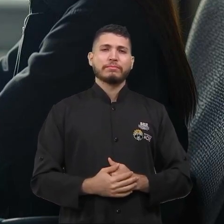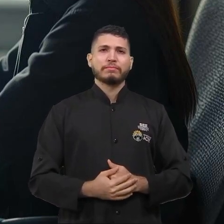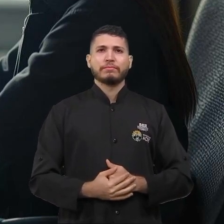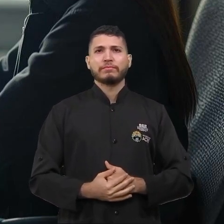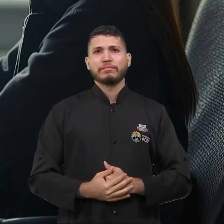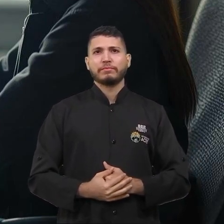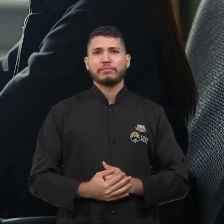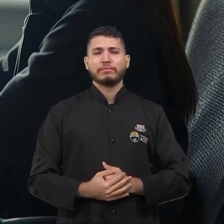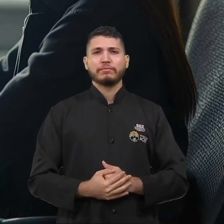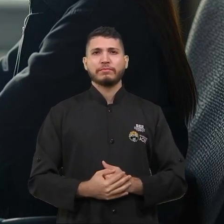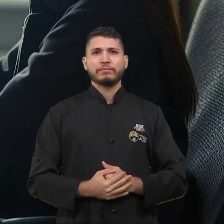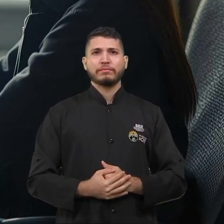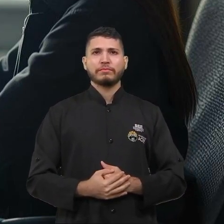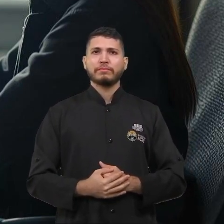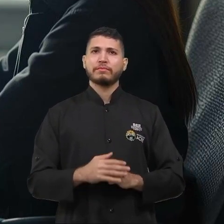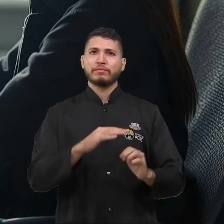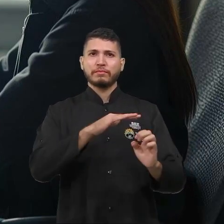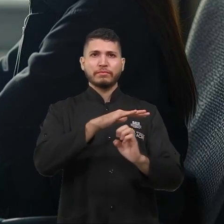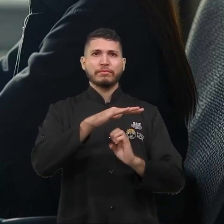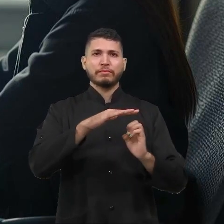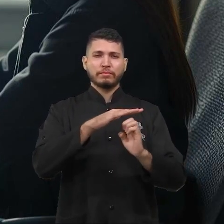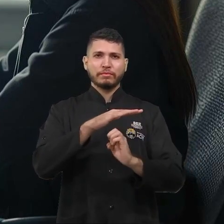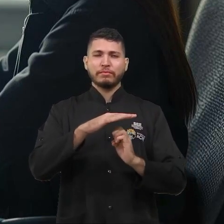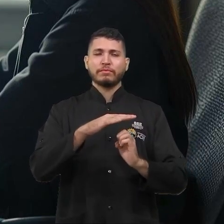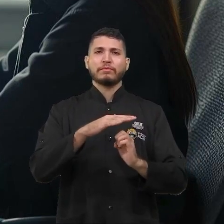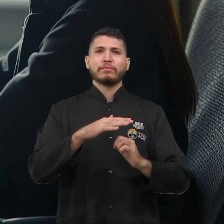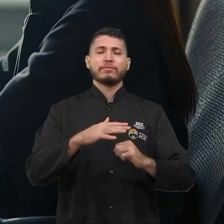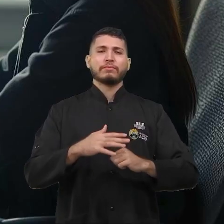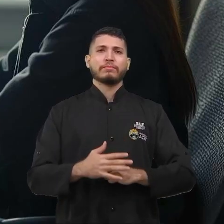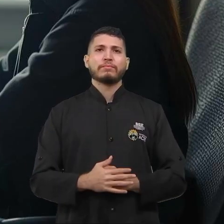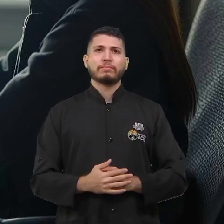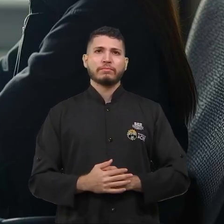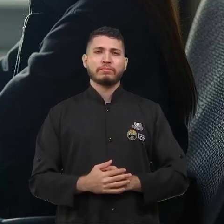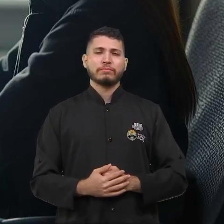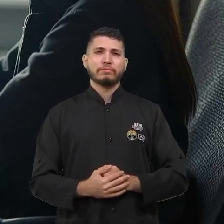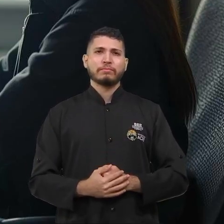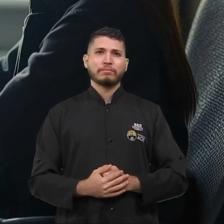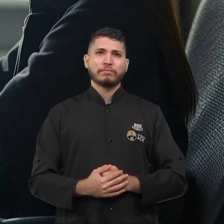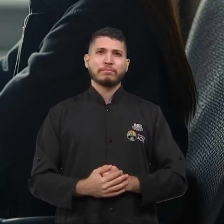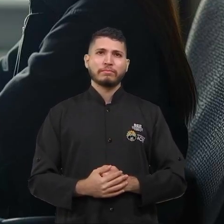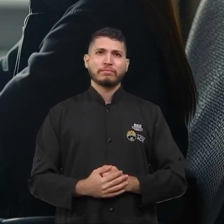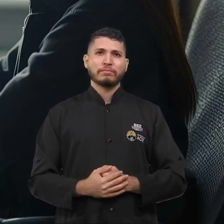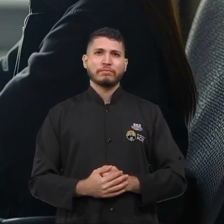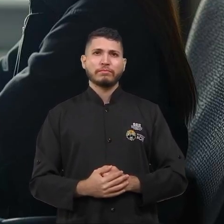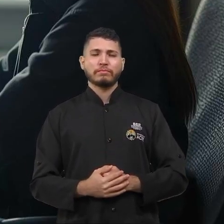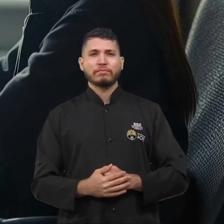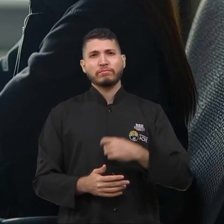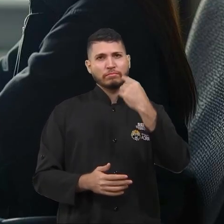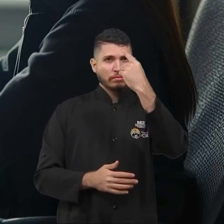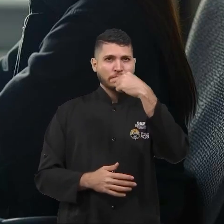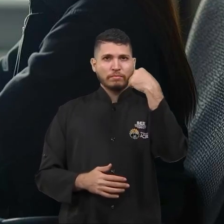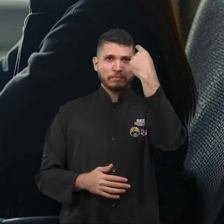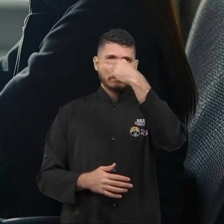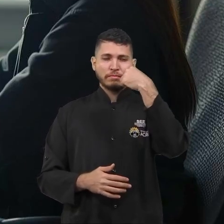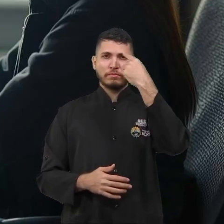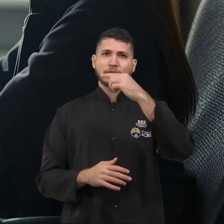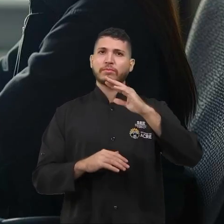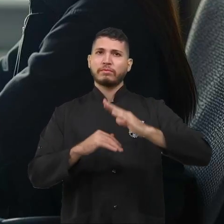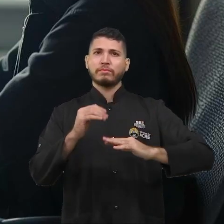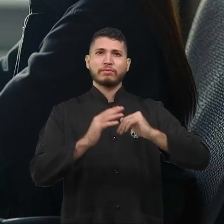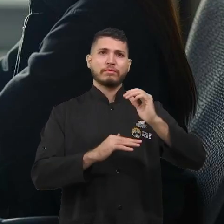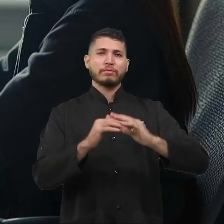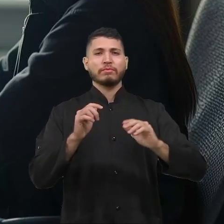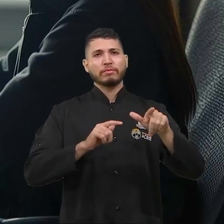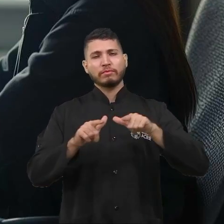isso quer dizer? A empresa disponibiliza uma determinada carga horária para que o funcionário trabalhe